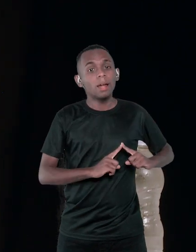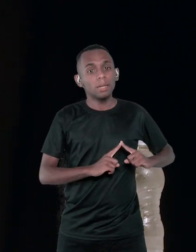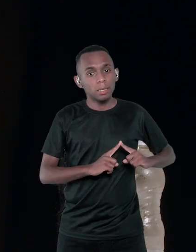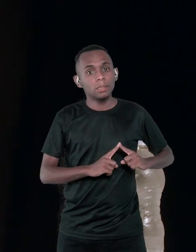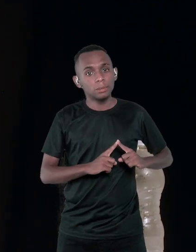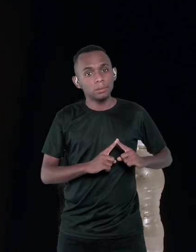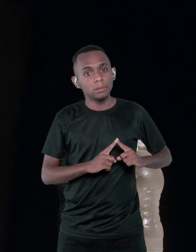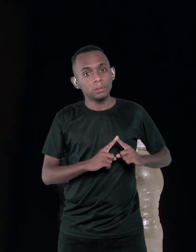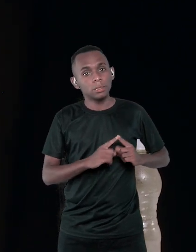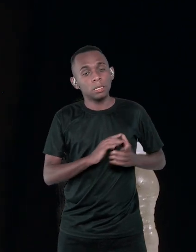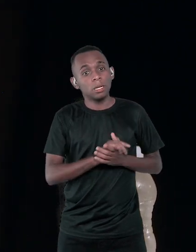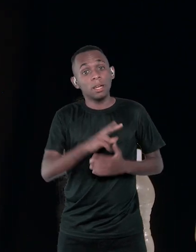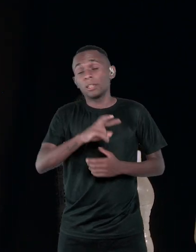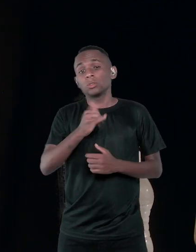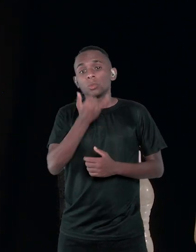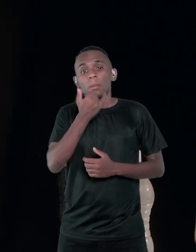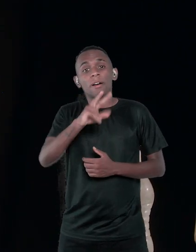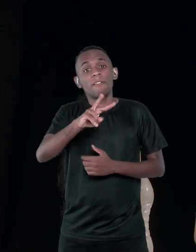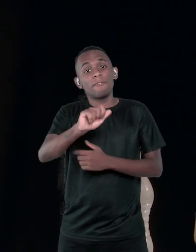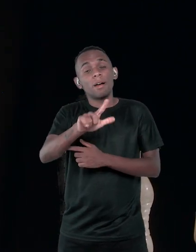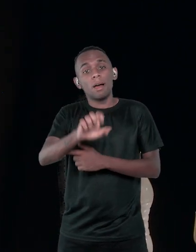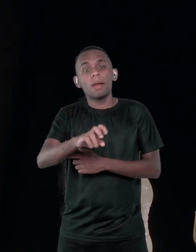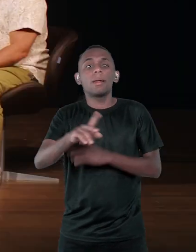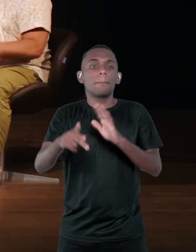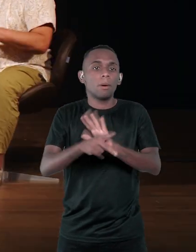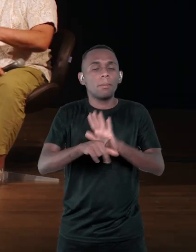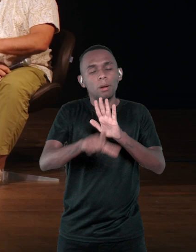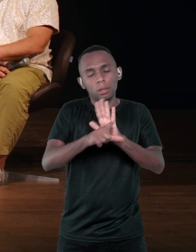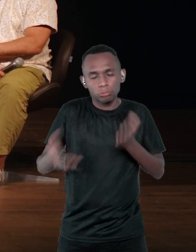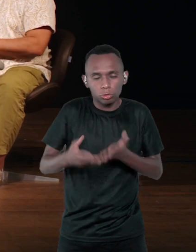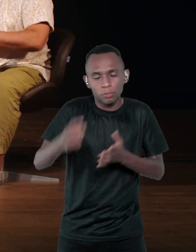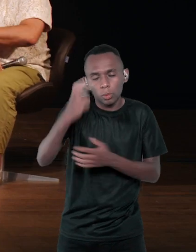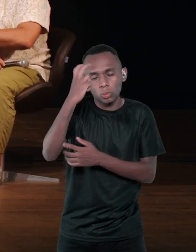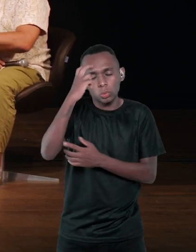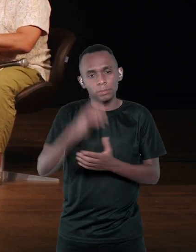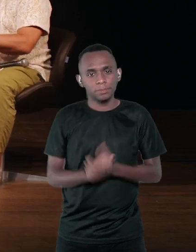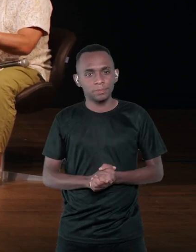via Lei Rouanet. Muito obrigado.